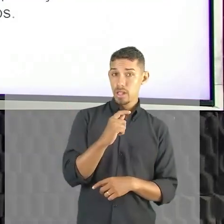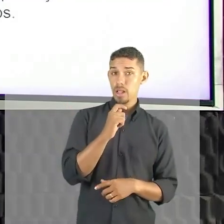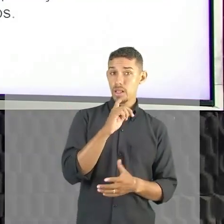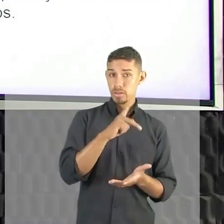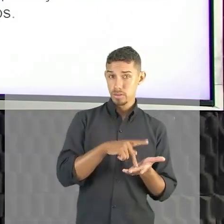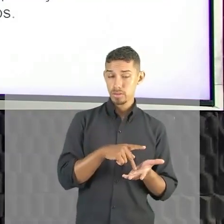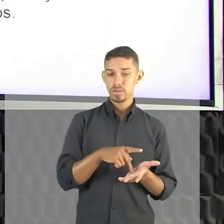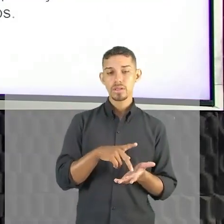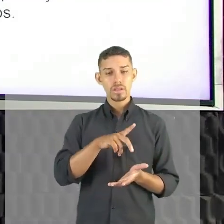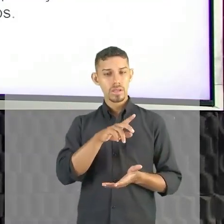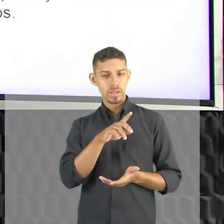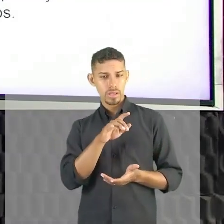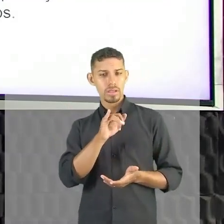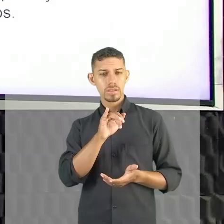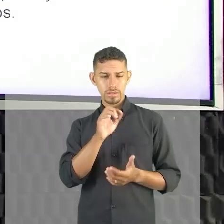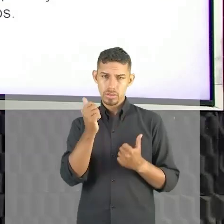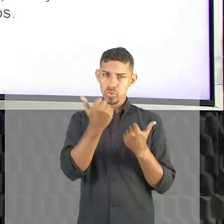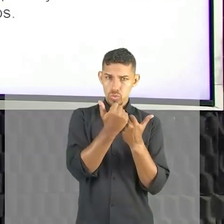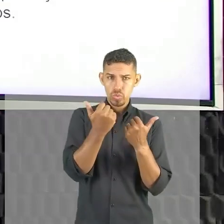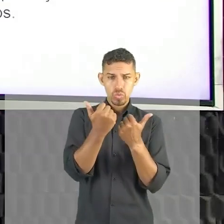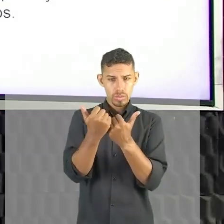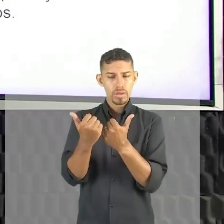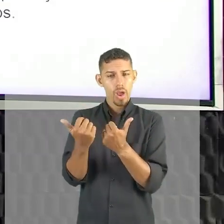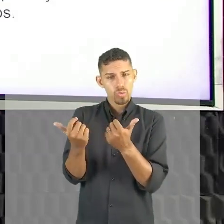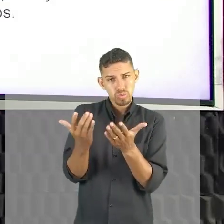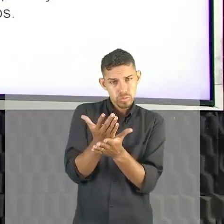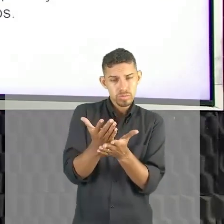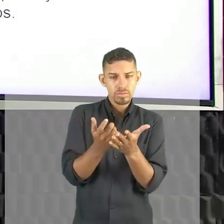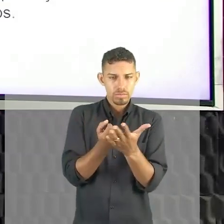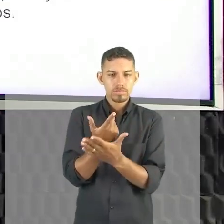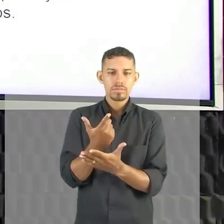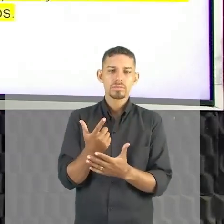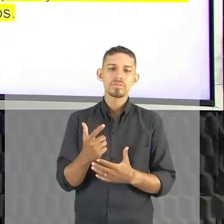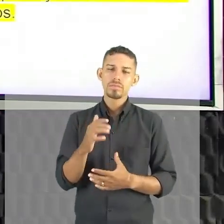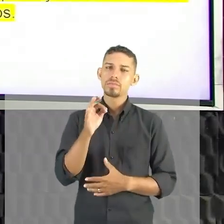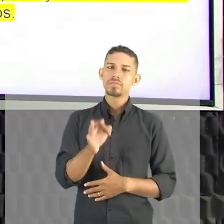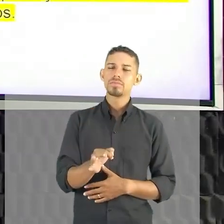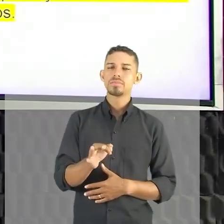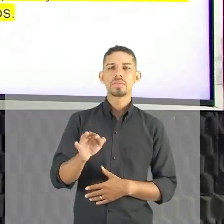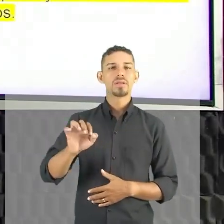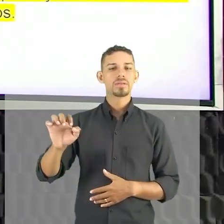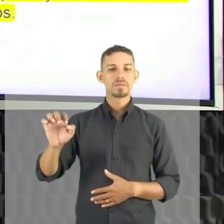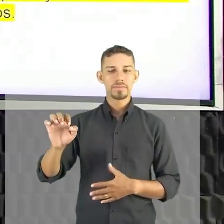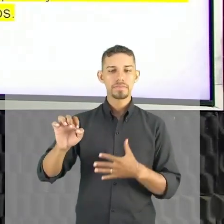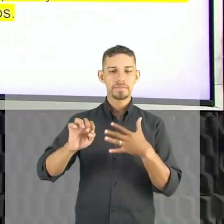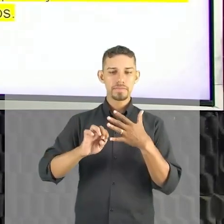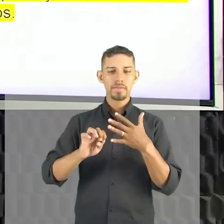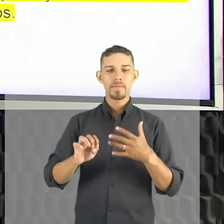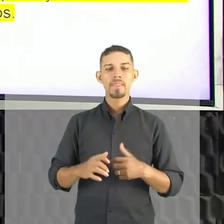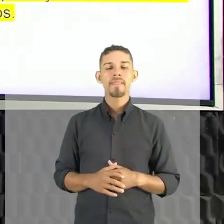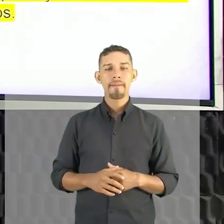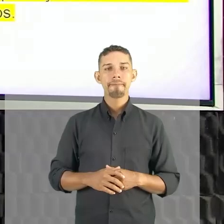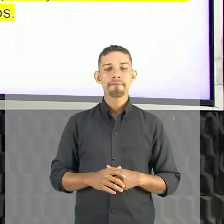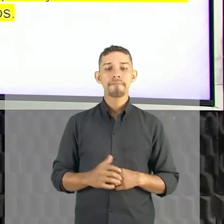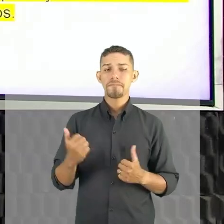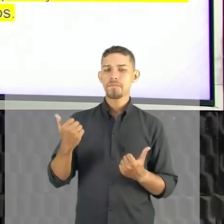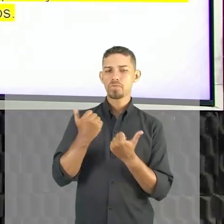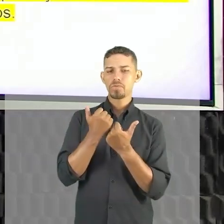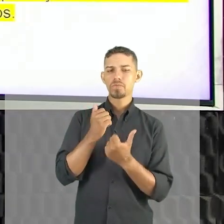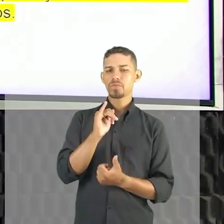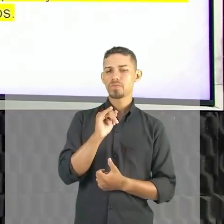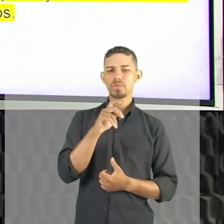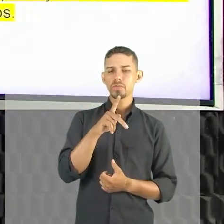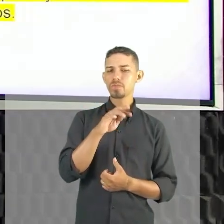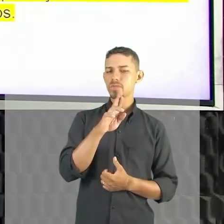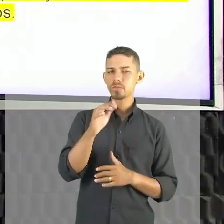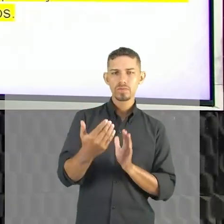de fato, bens intermediários e a substituição de alguns produtos que eram comprados fora. Então a resposta certa é a letra E. Tá? Essa substituição de importações